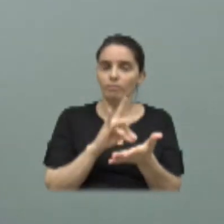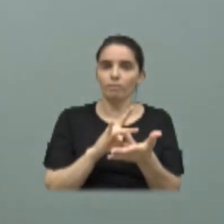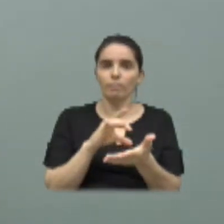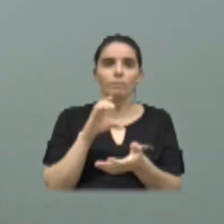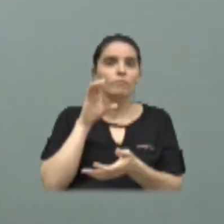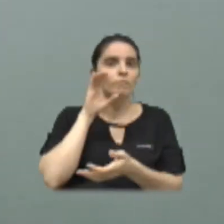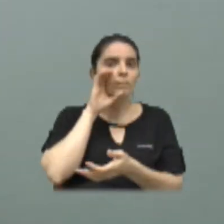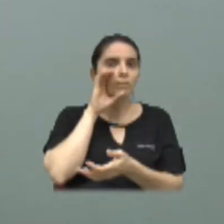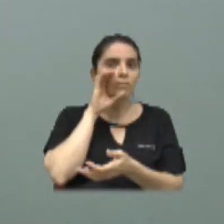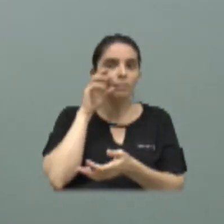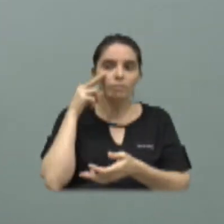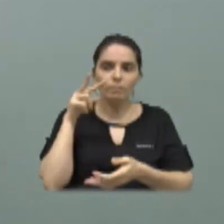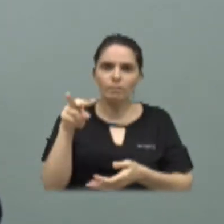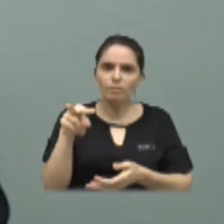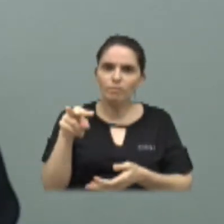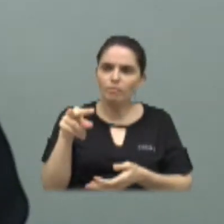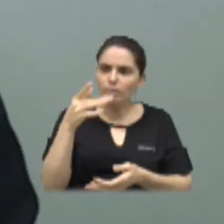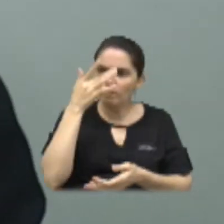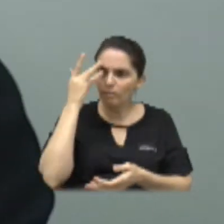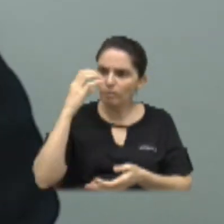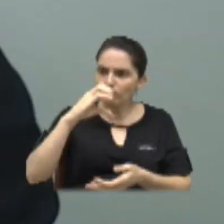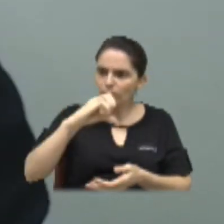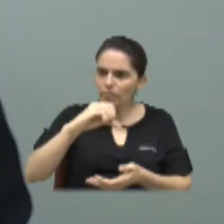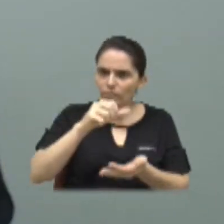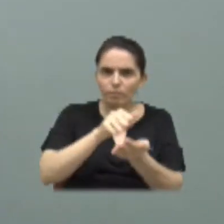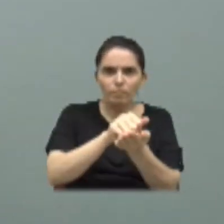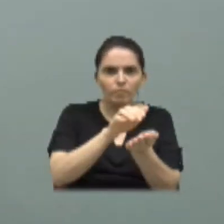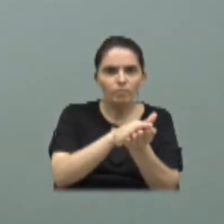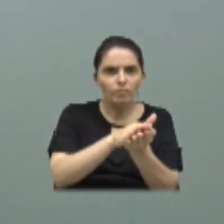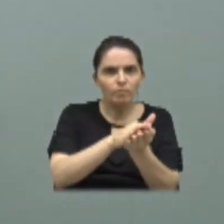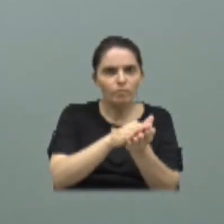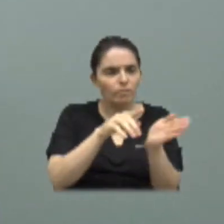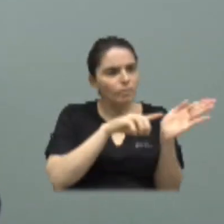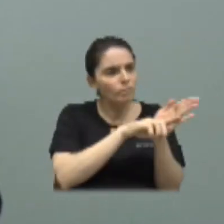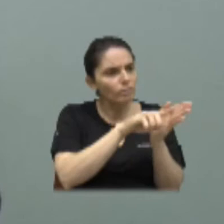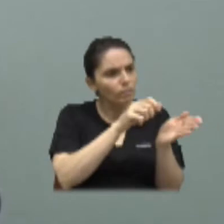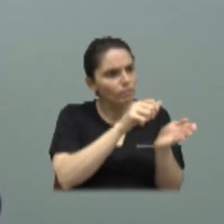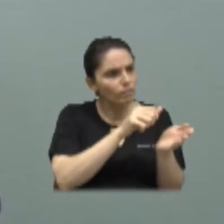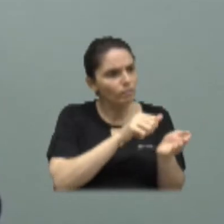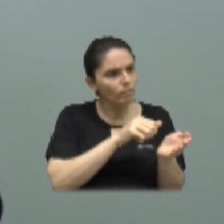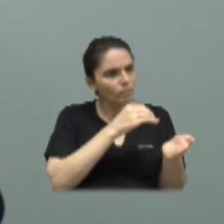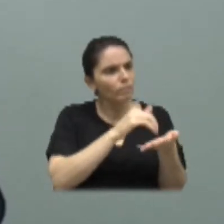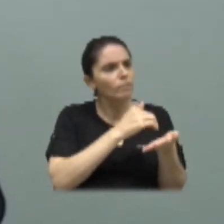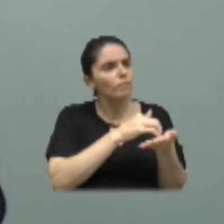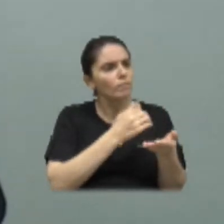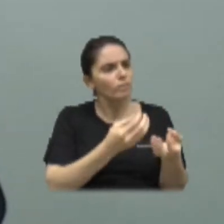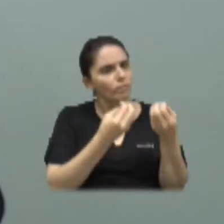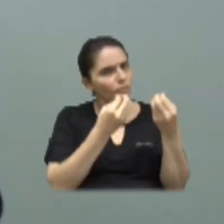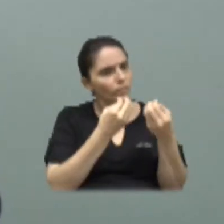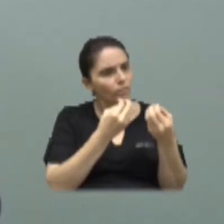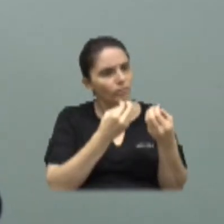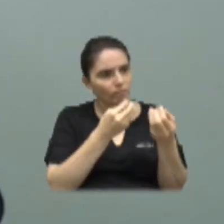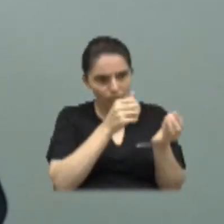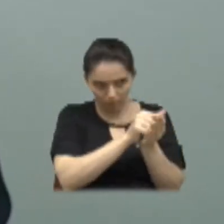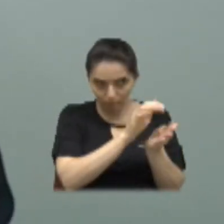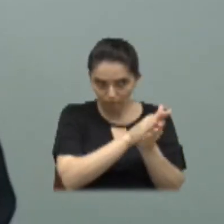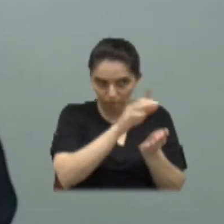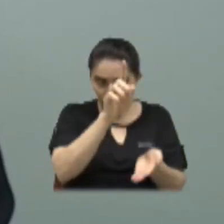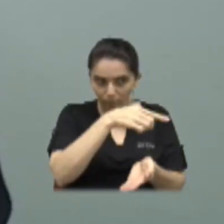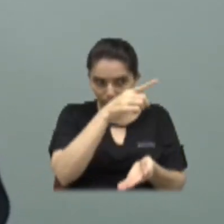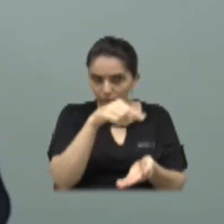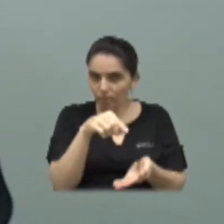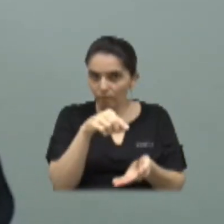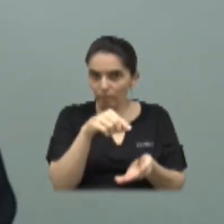vi uma pessoa com 9 multas, e eu fiz a seguinte pergunta para o secretário na hora. Não tem como a gente anular essas multas